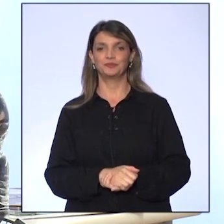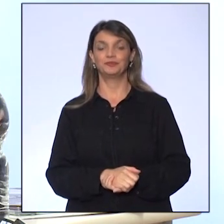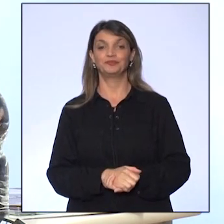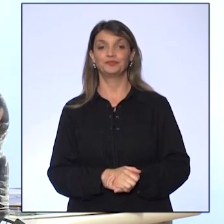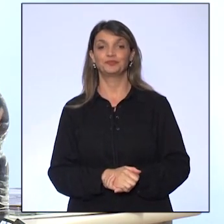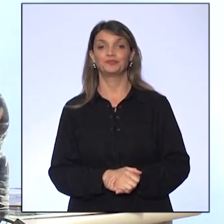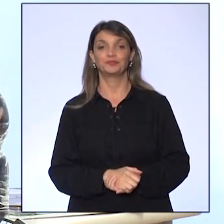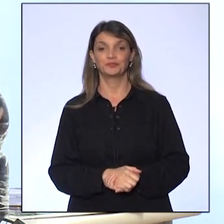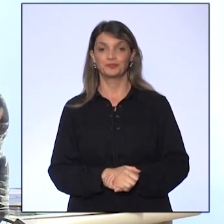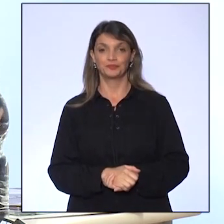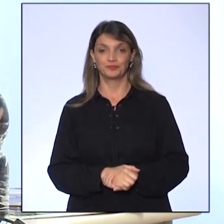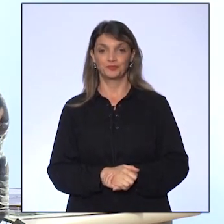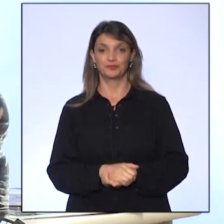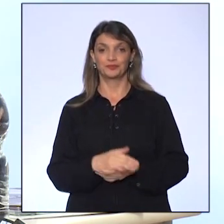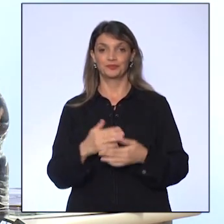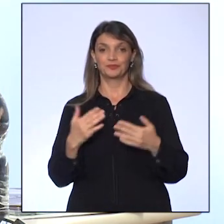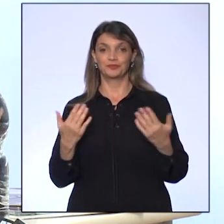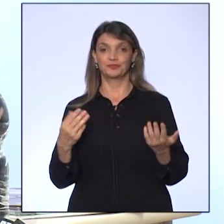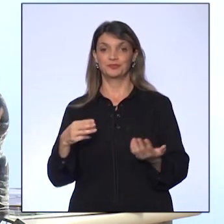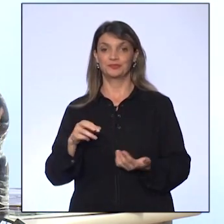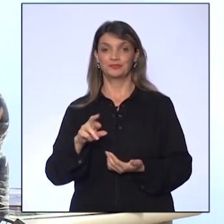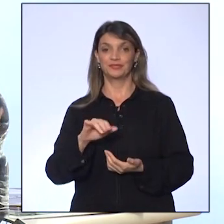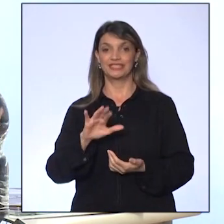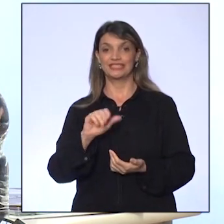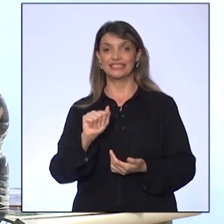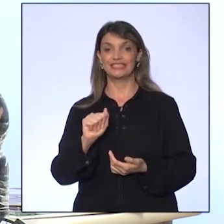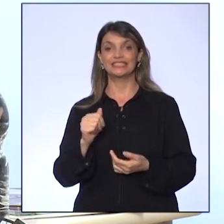Bom, a Maria acertou.